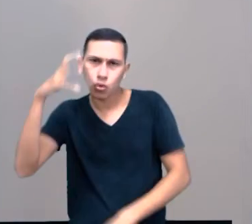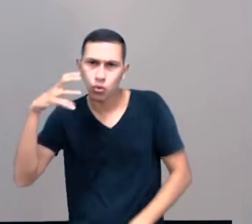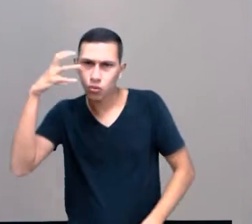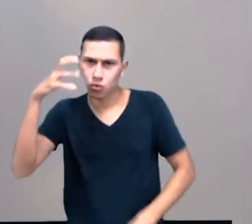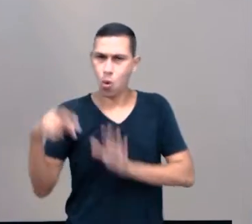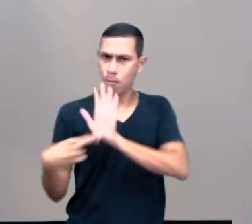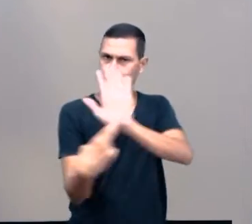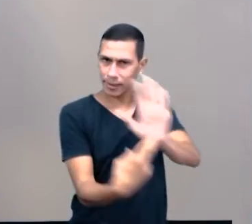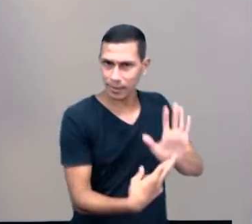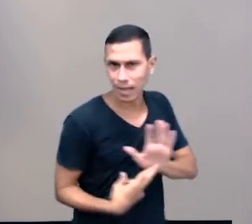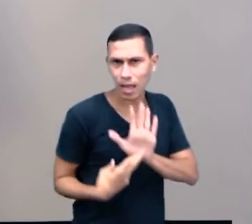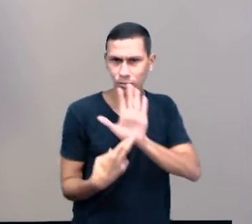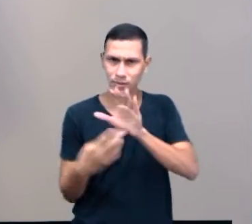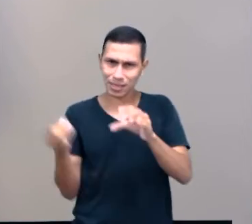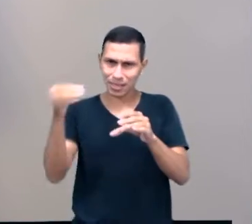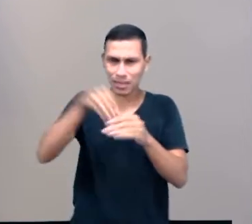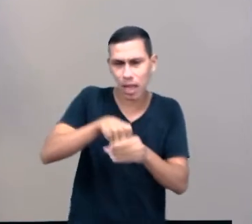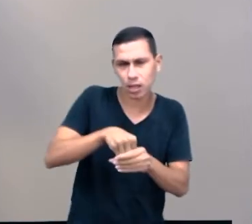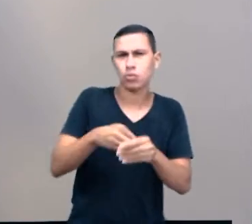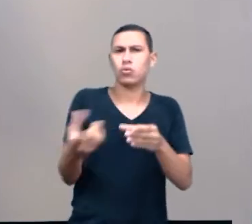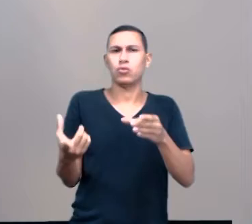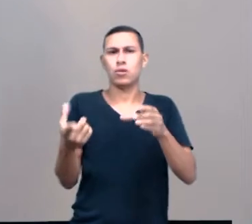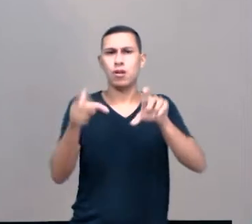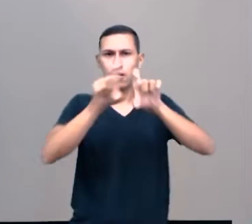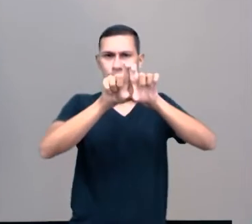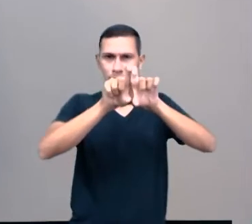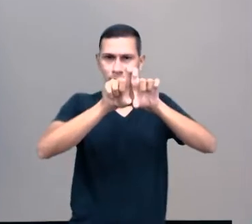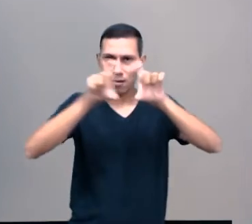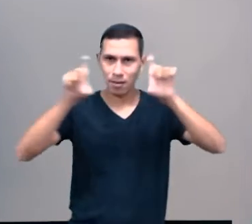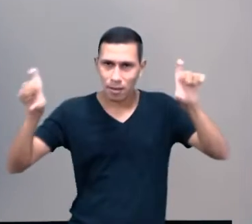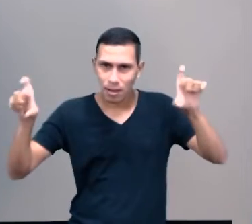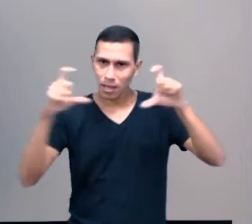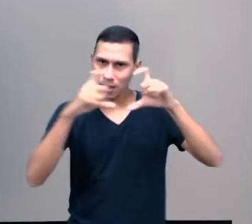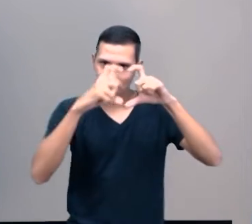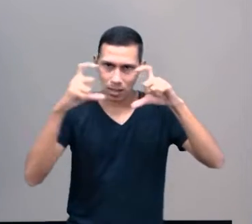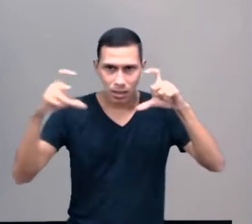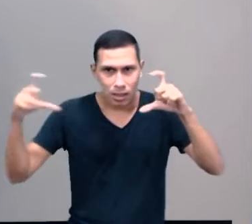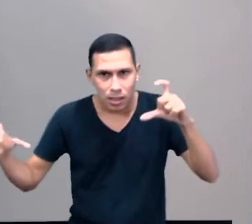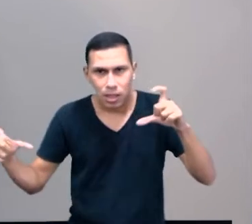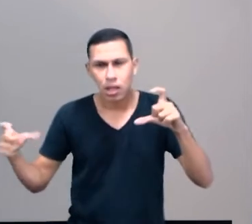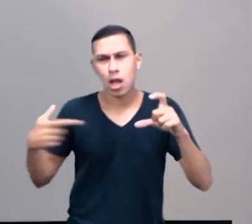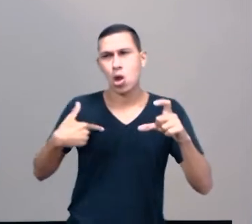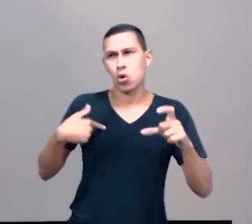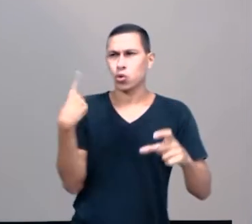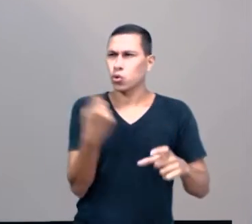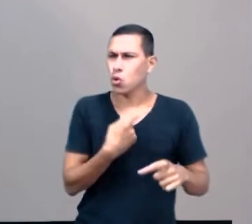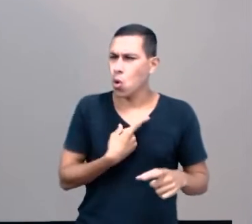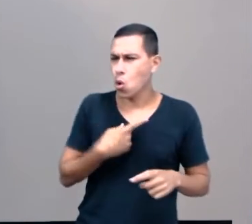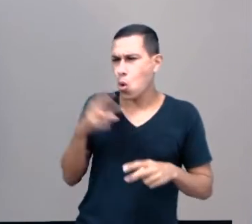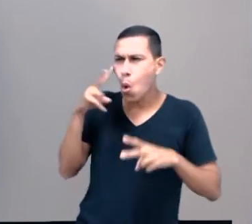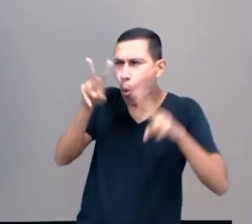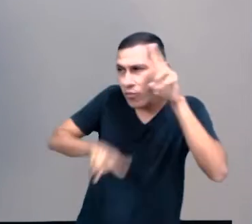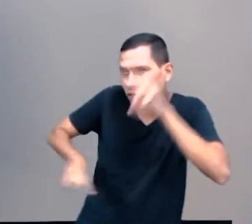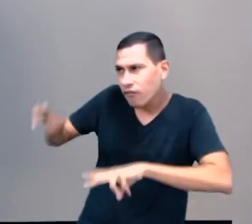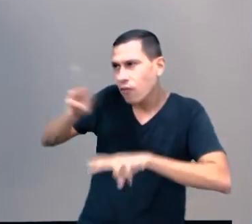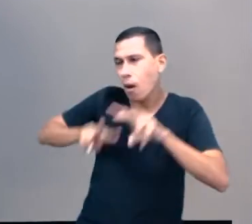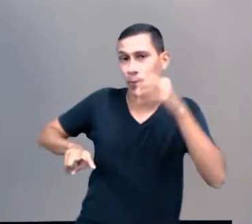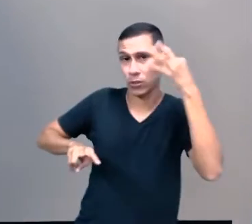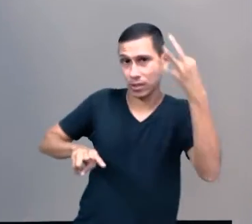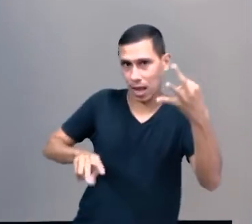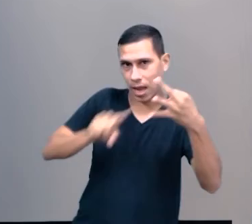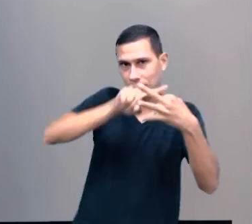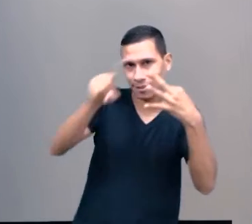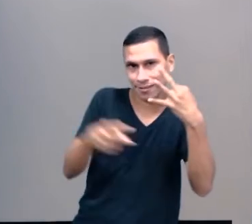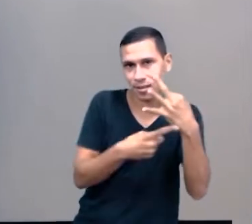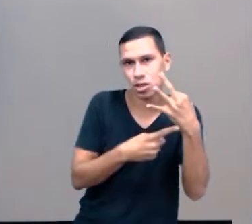representado dentro da tirinha. Nós observamos três onomatopeias nessa tirinha que eu trouxe para vocês. A primeira